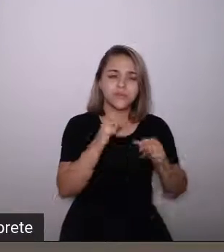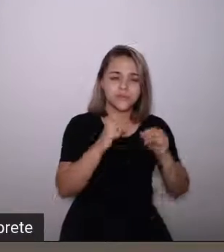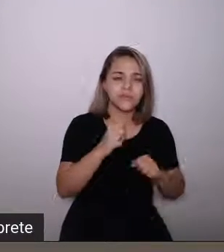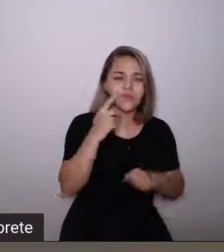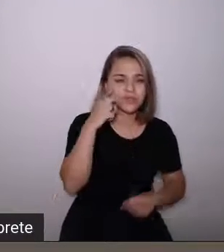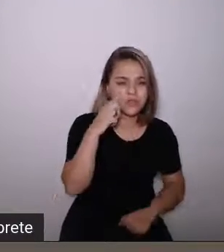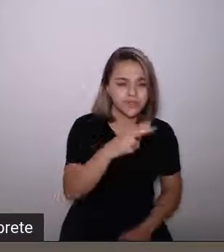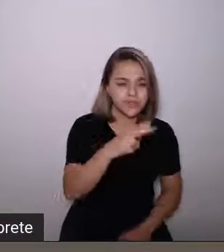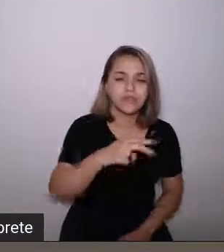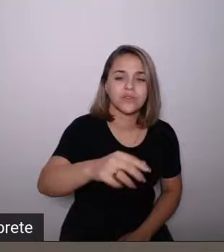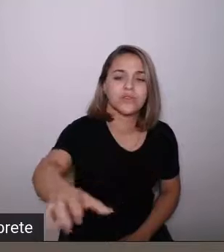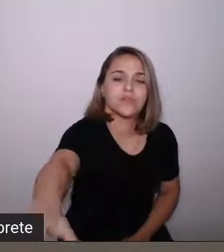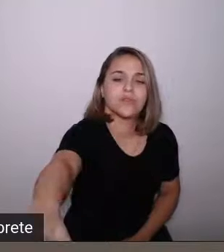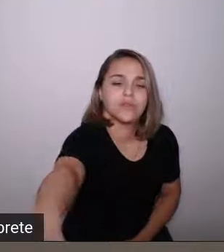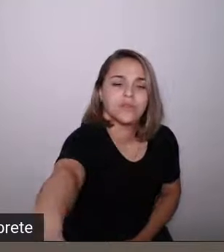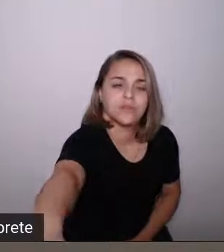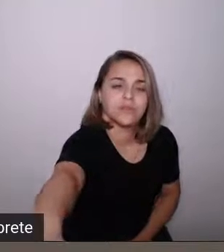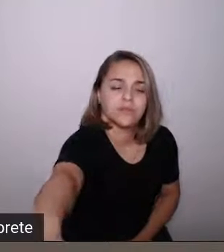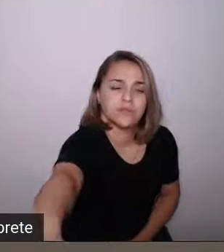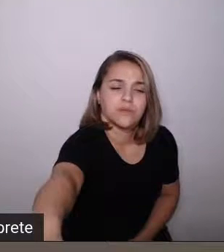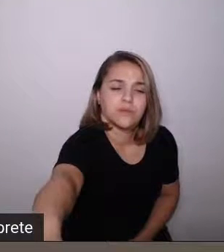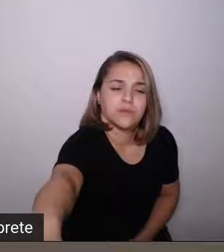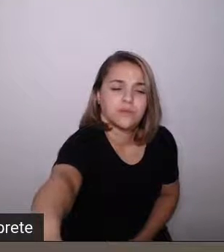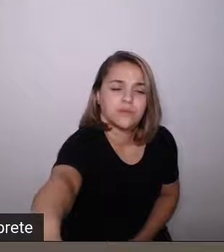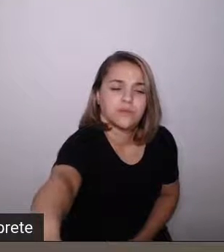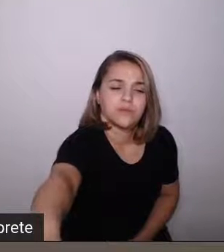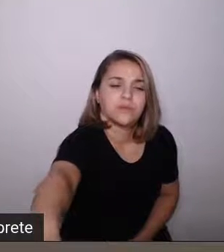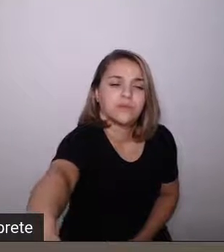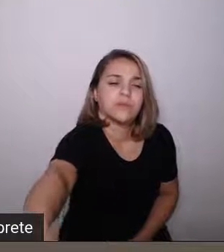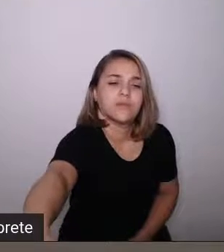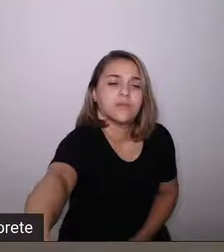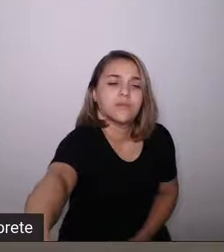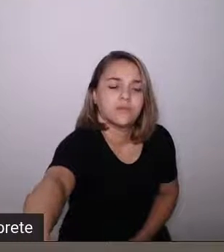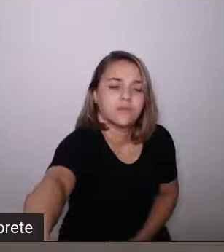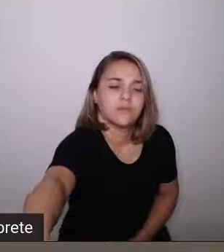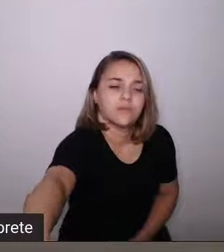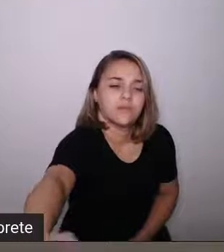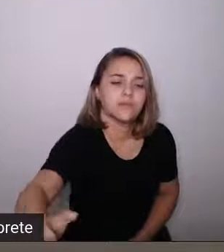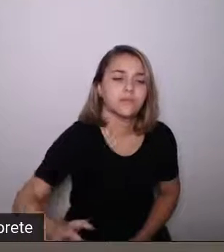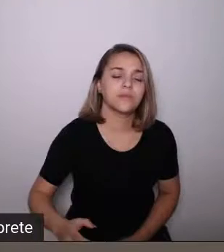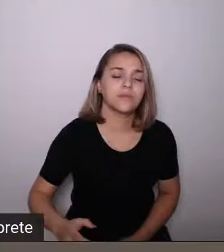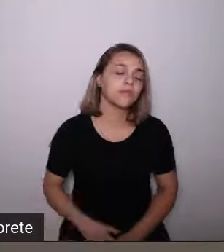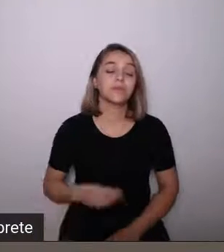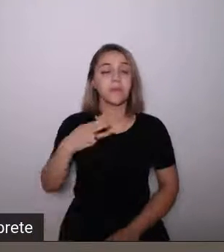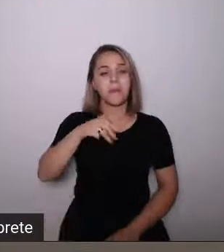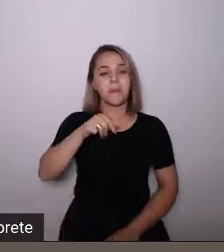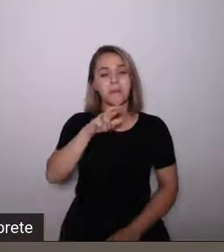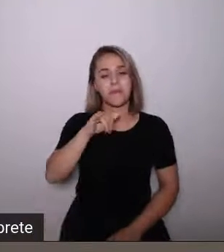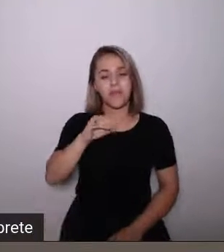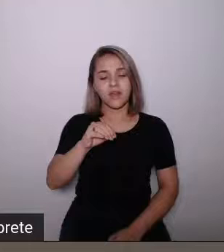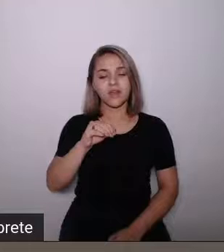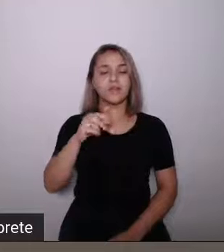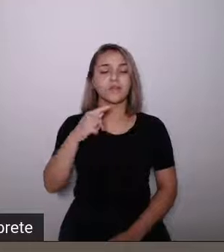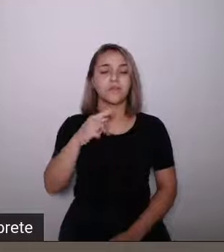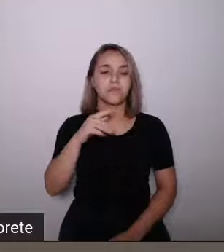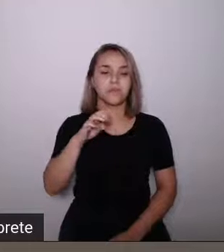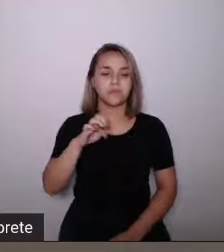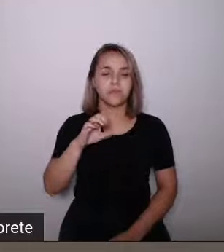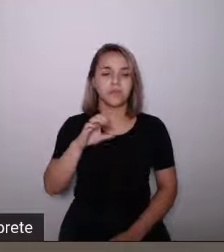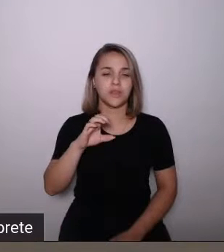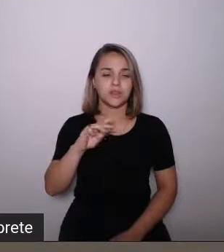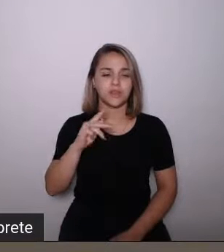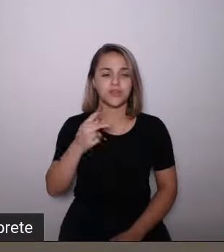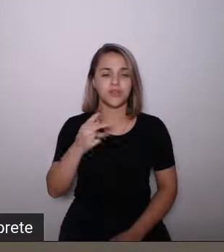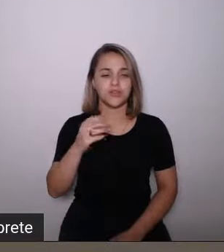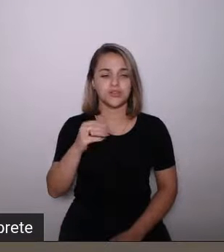o Mário Peixoto como, ao invés de a gente pensar nele como um cineasta, já que ele é tão sui generis, né,